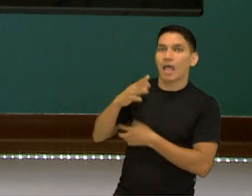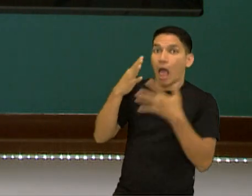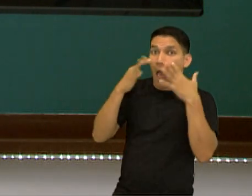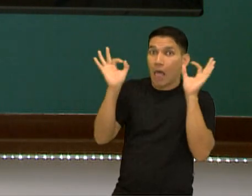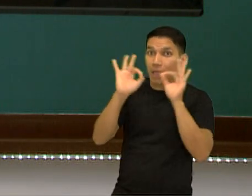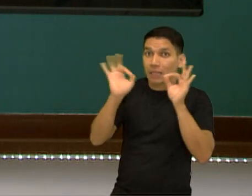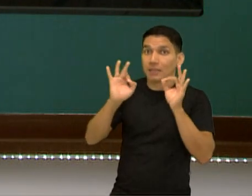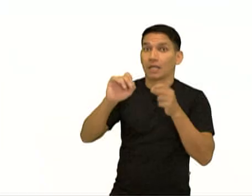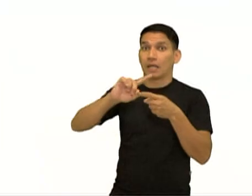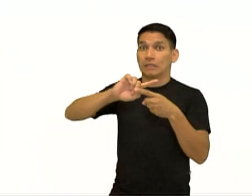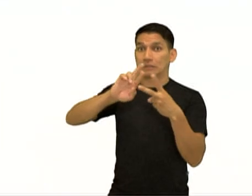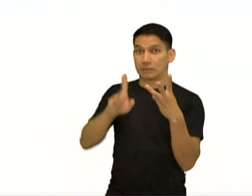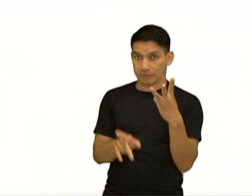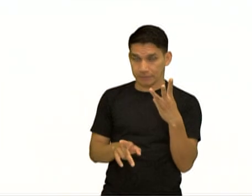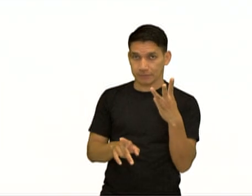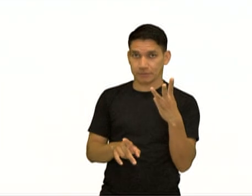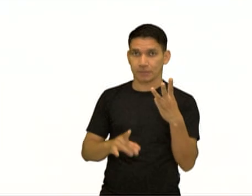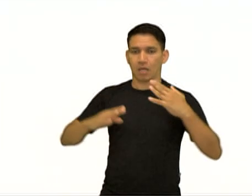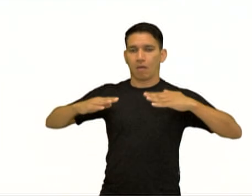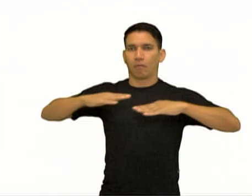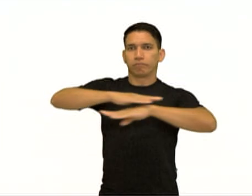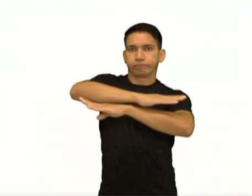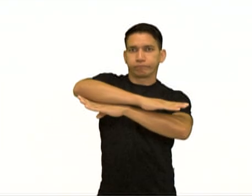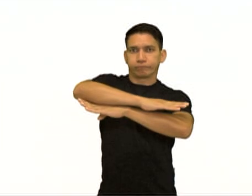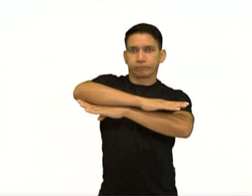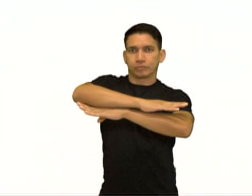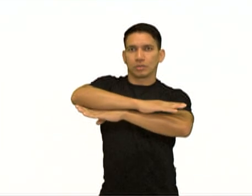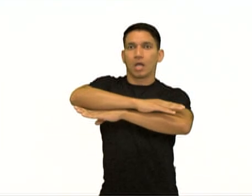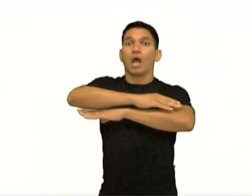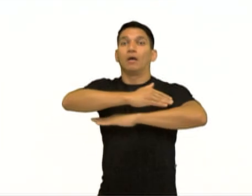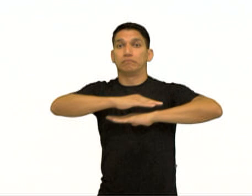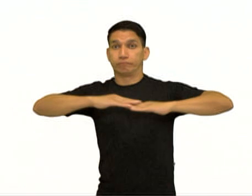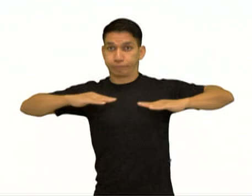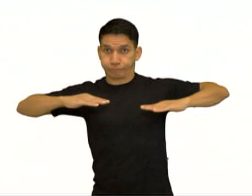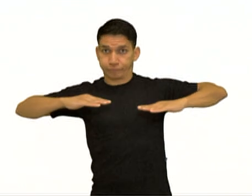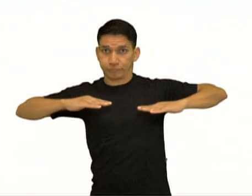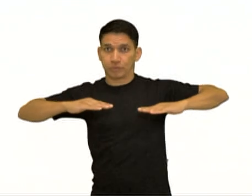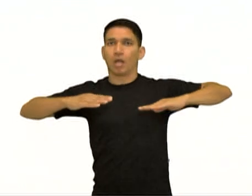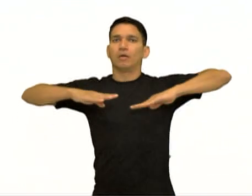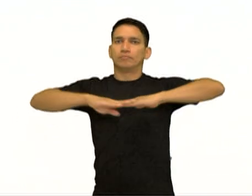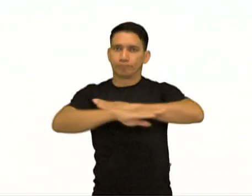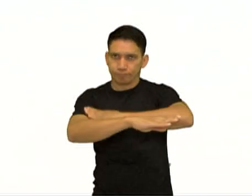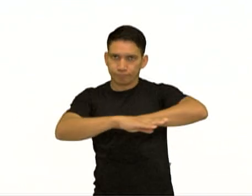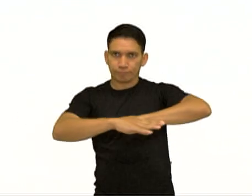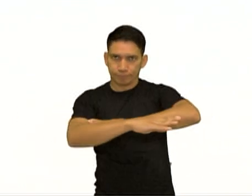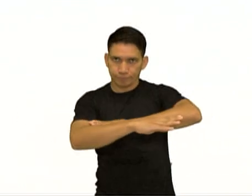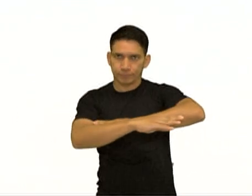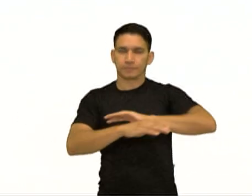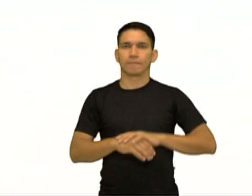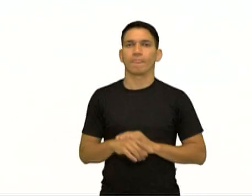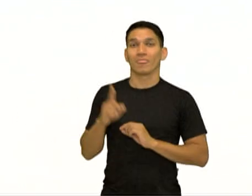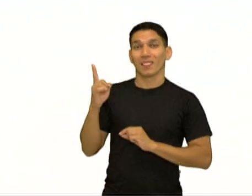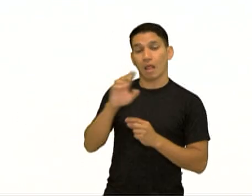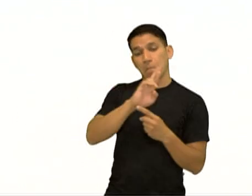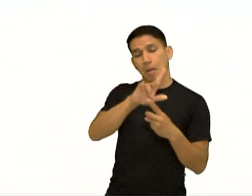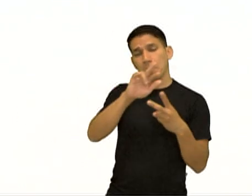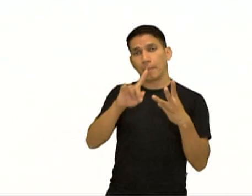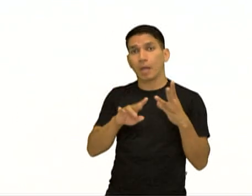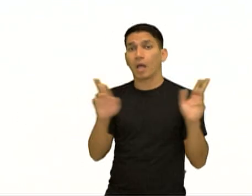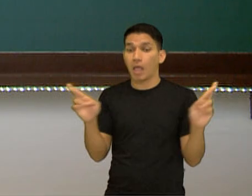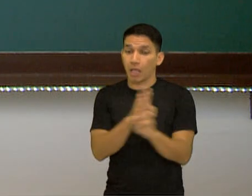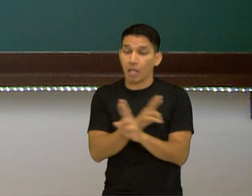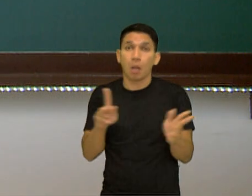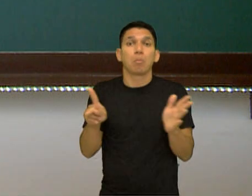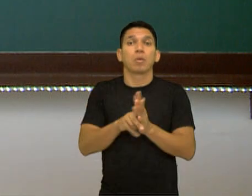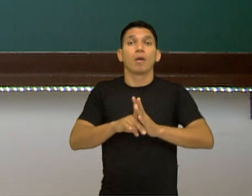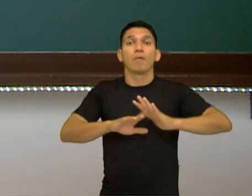nós temos as placas convergentes, divergentes e as placas conservativas. E que isso está associado diretamente